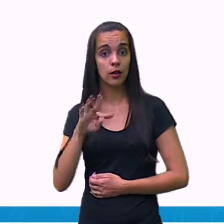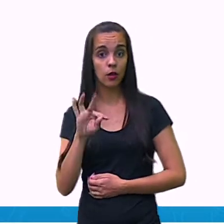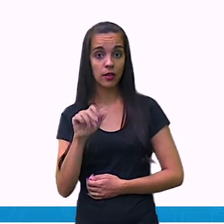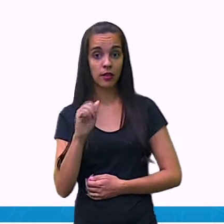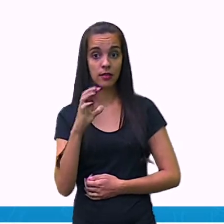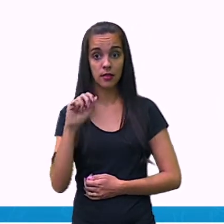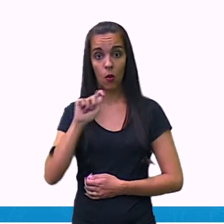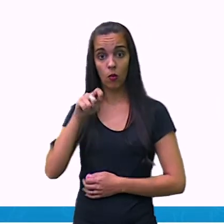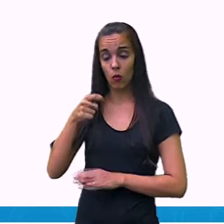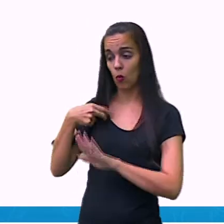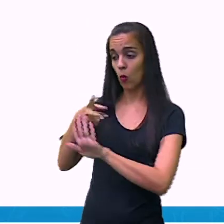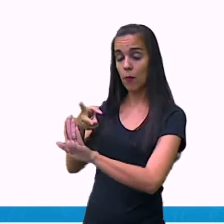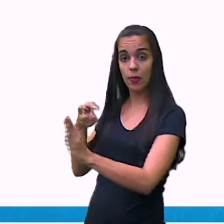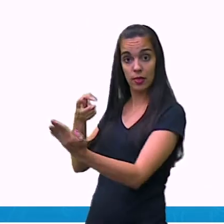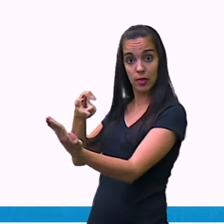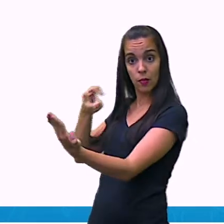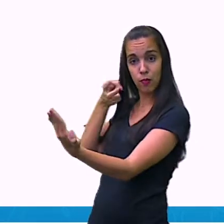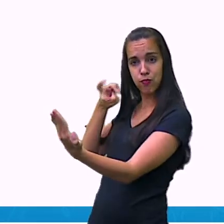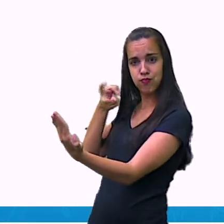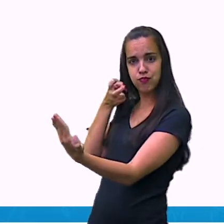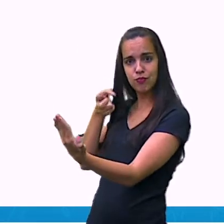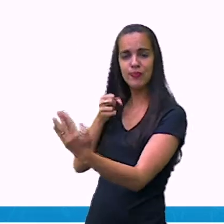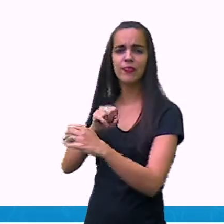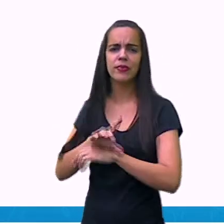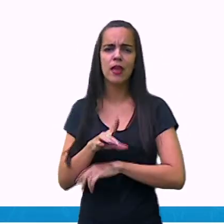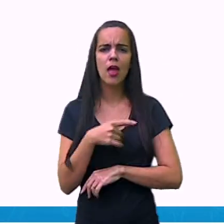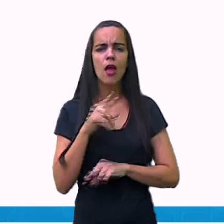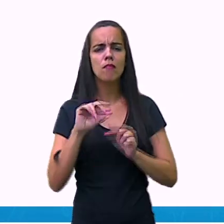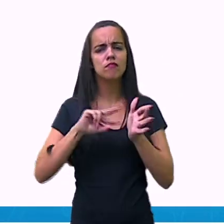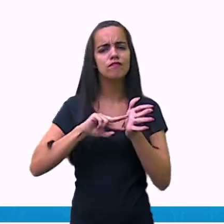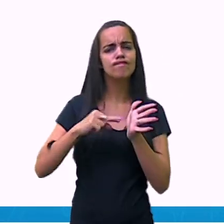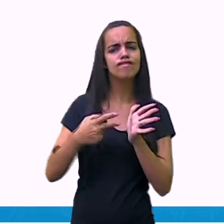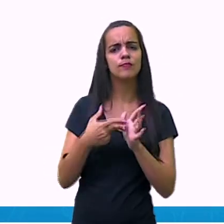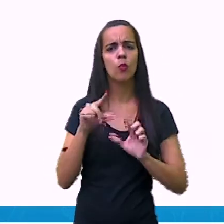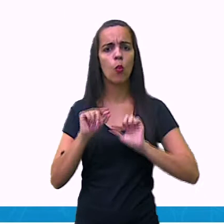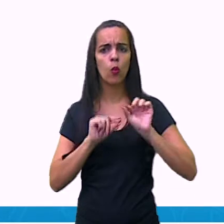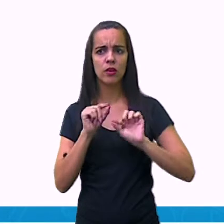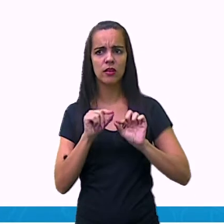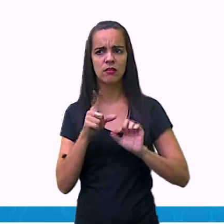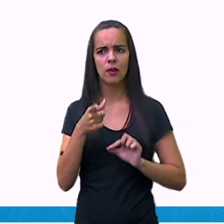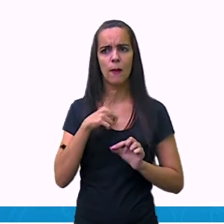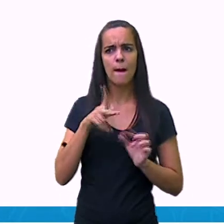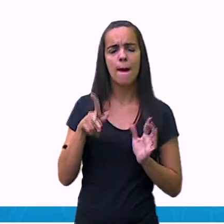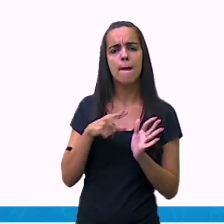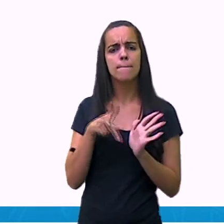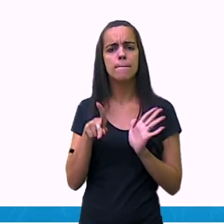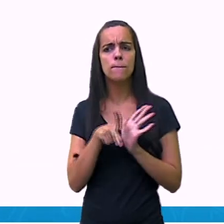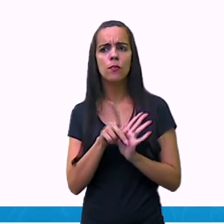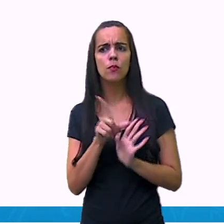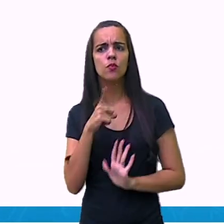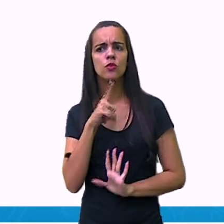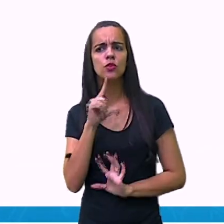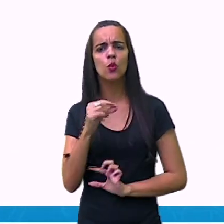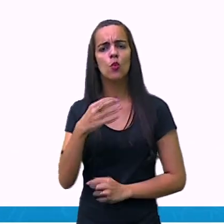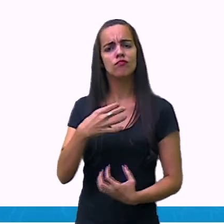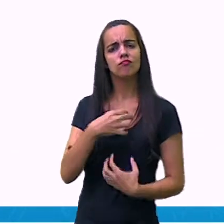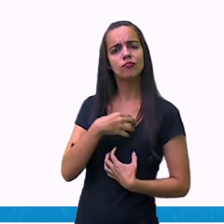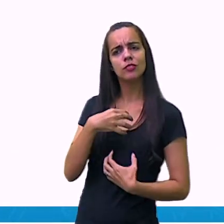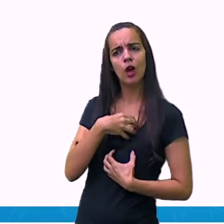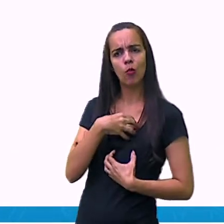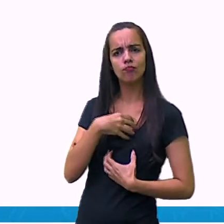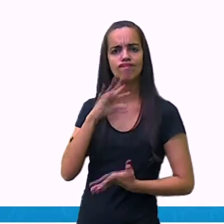Denotação e conotação. Vamos entender o que quer dizer essas palavras. Denotação é o